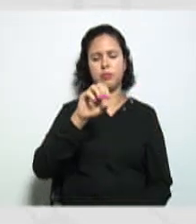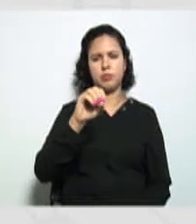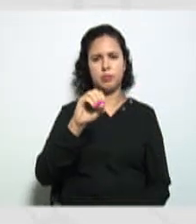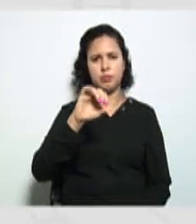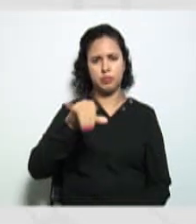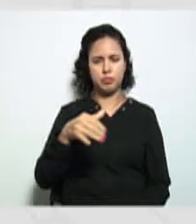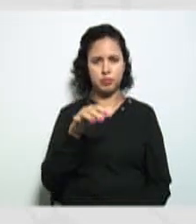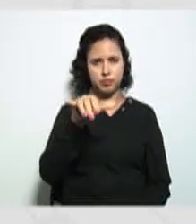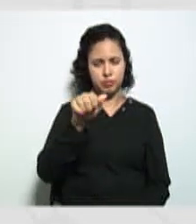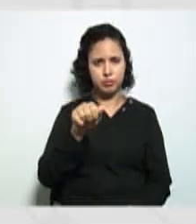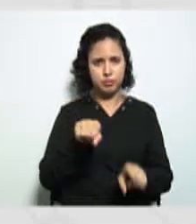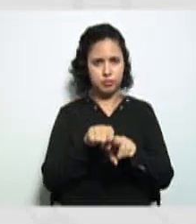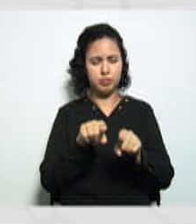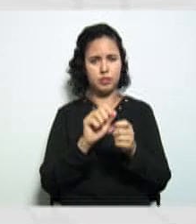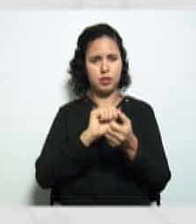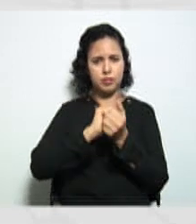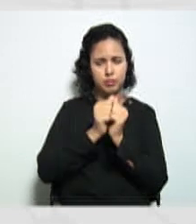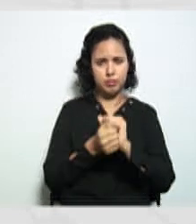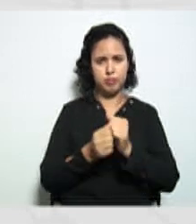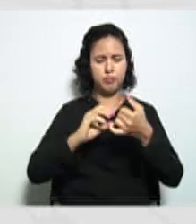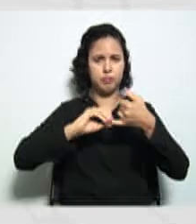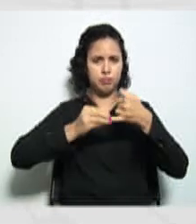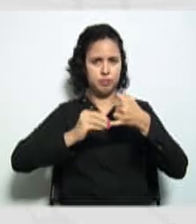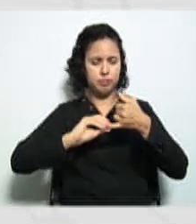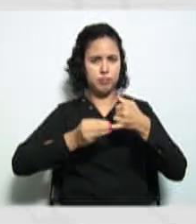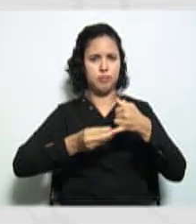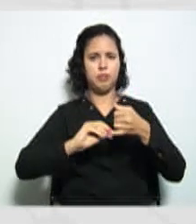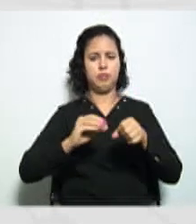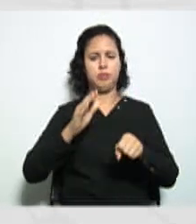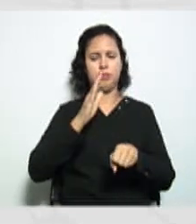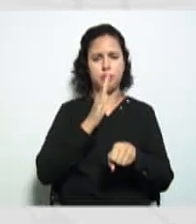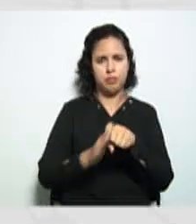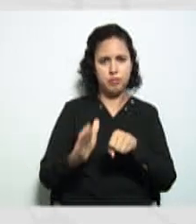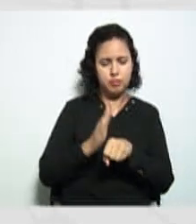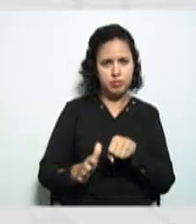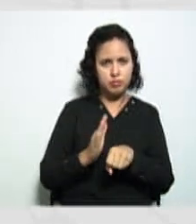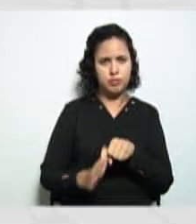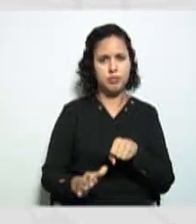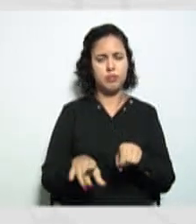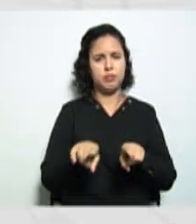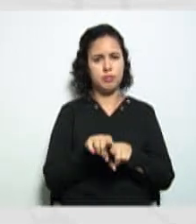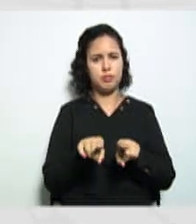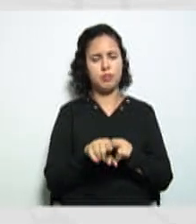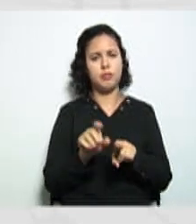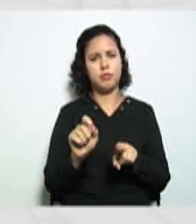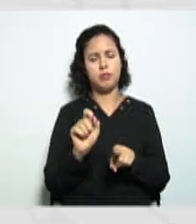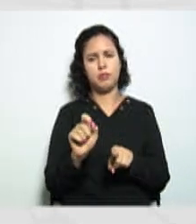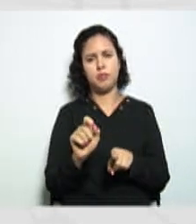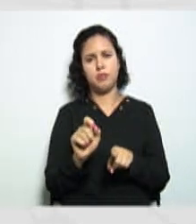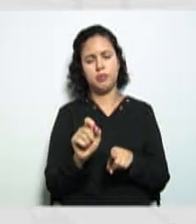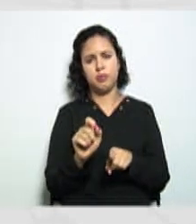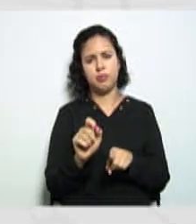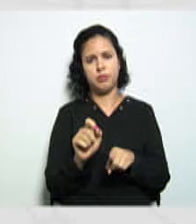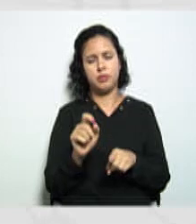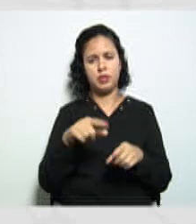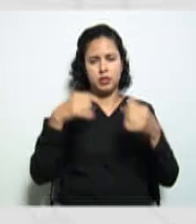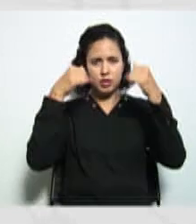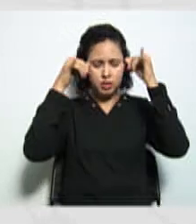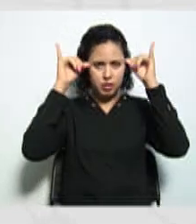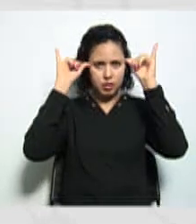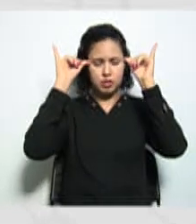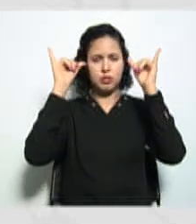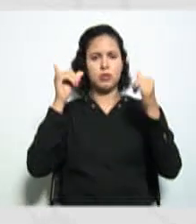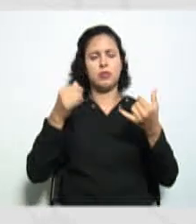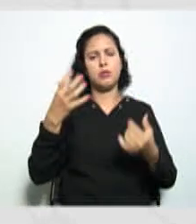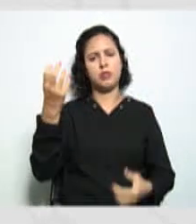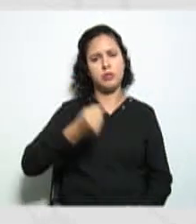Ainda temos arroz, feijão e mandioca. Também faz parte desse ramo, criação de gado de corte e gado de